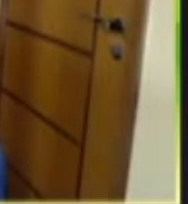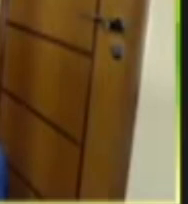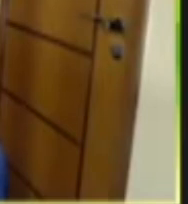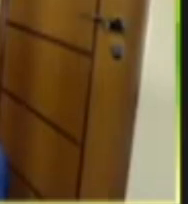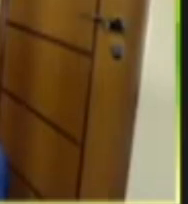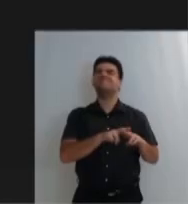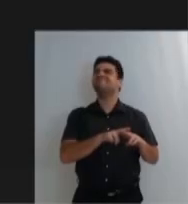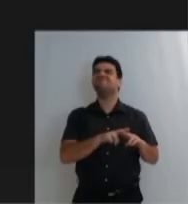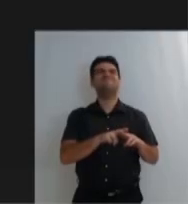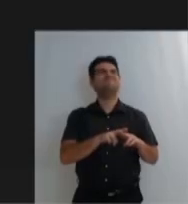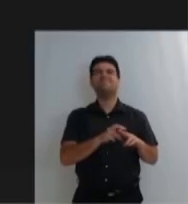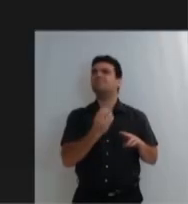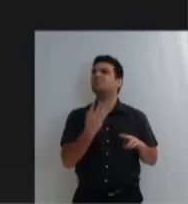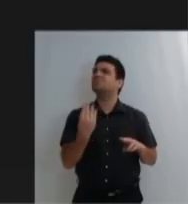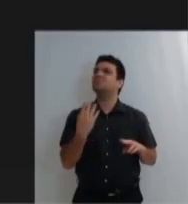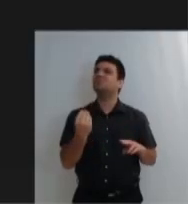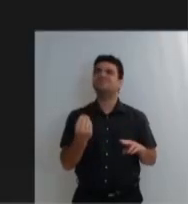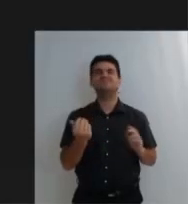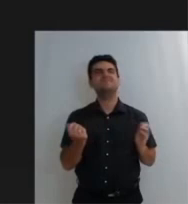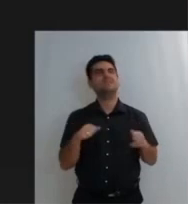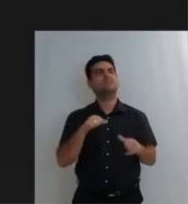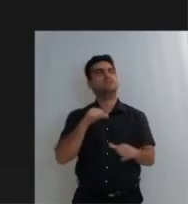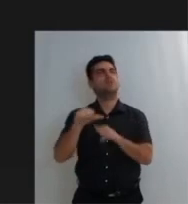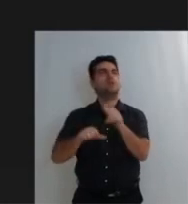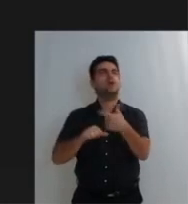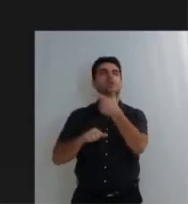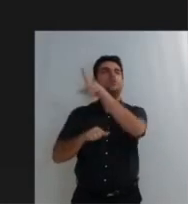fundamentadas. Assim, o vereador teve a prisão